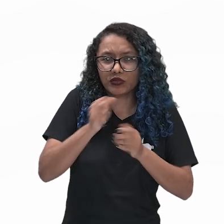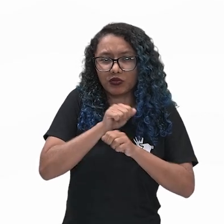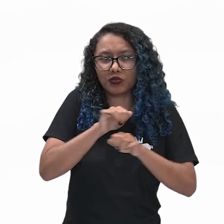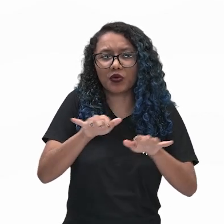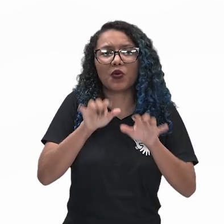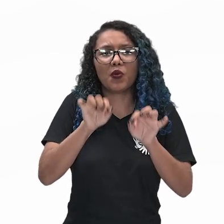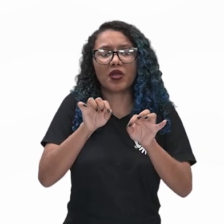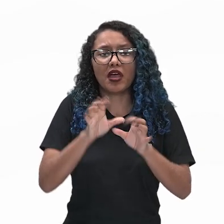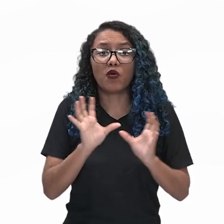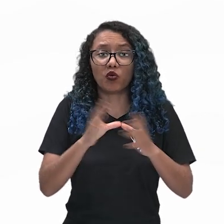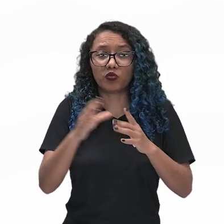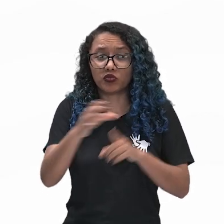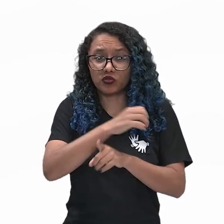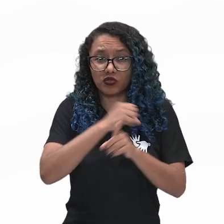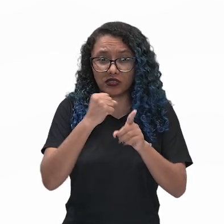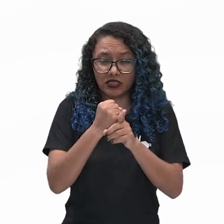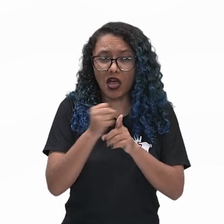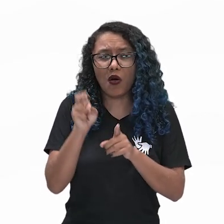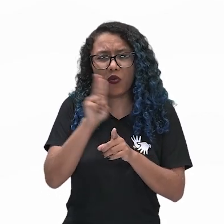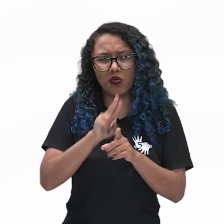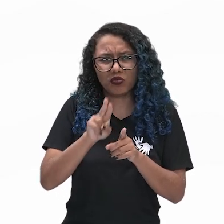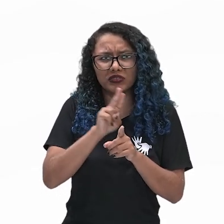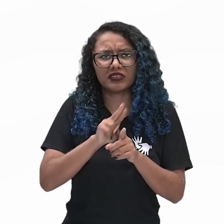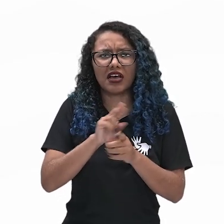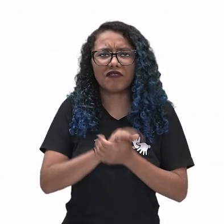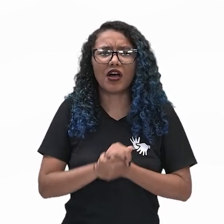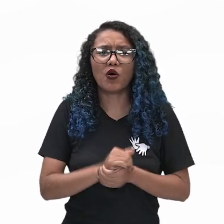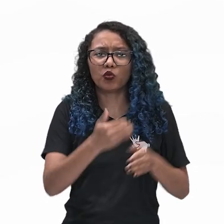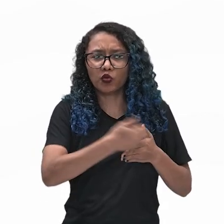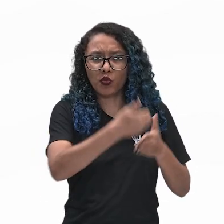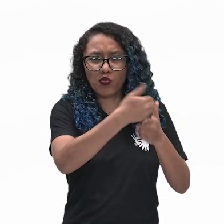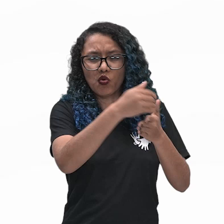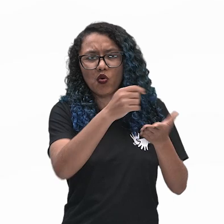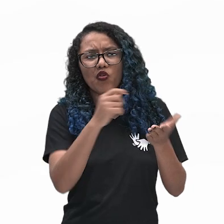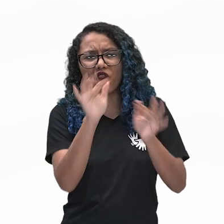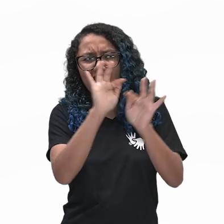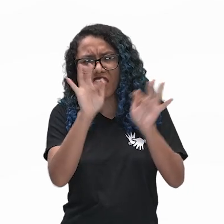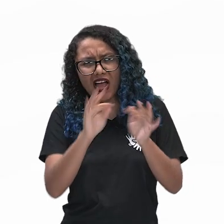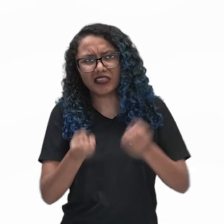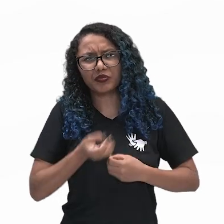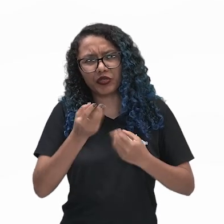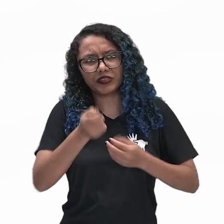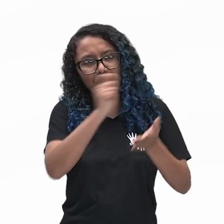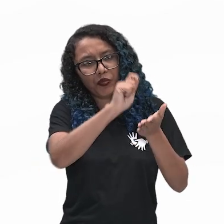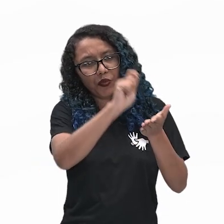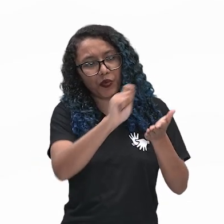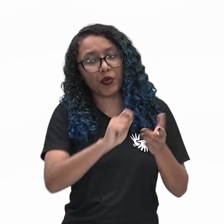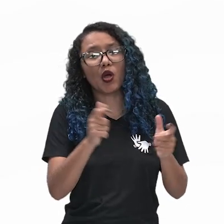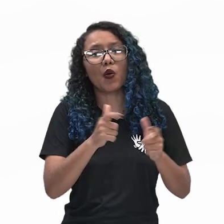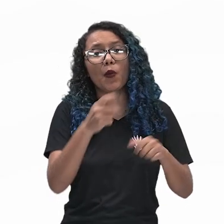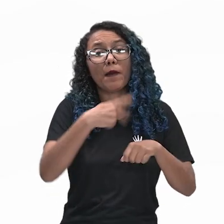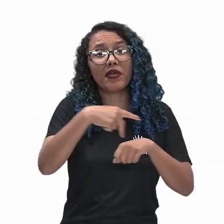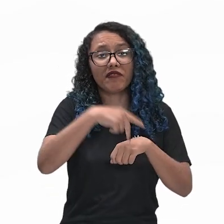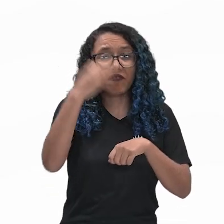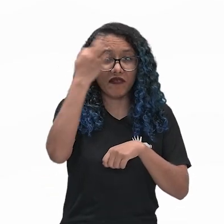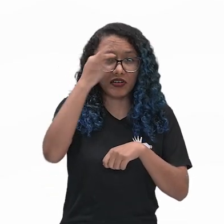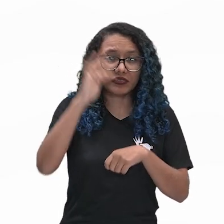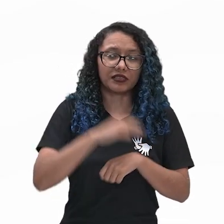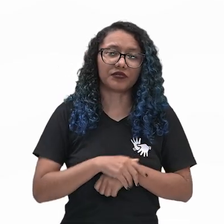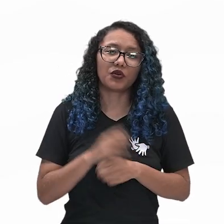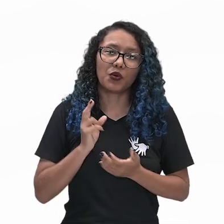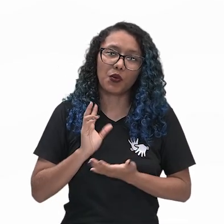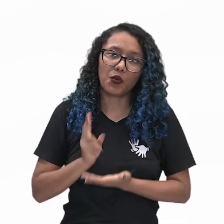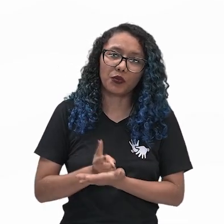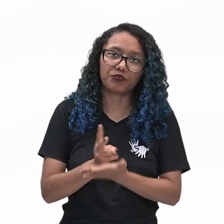contracultural usava muros para escrever frases e poesias na França. Continuando, eventualmente o movimento